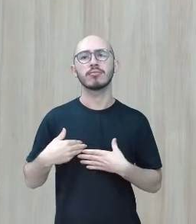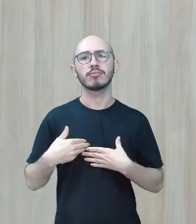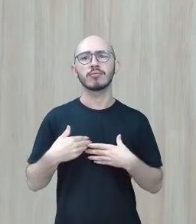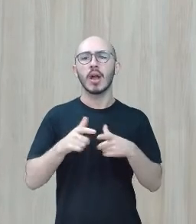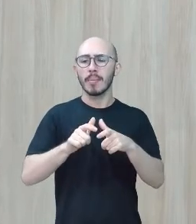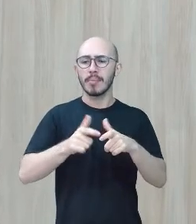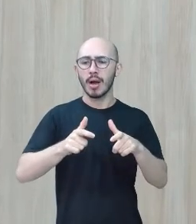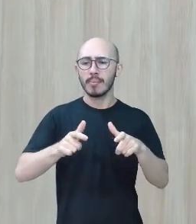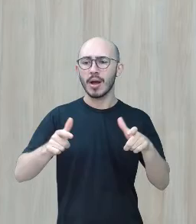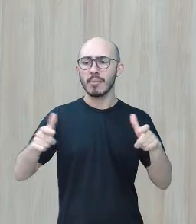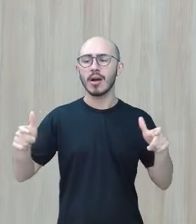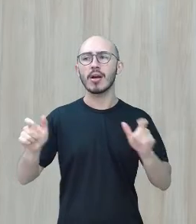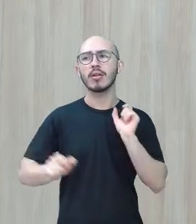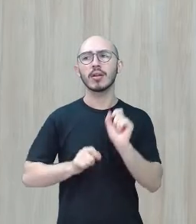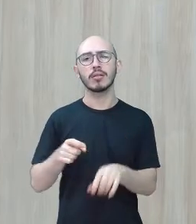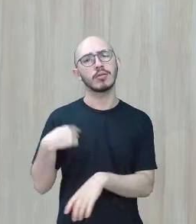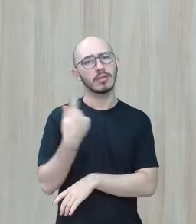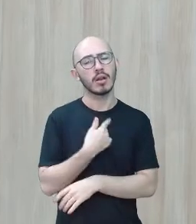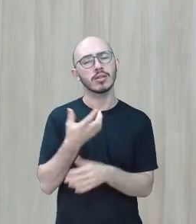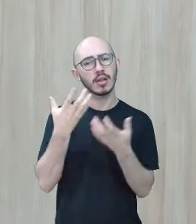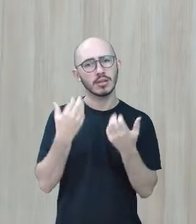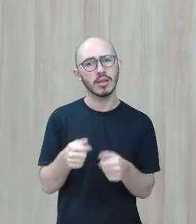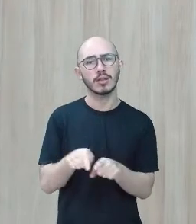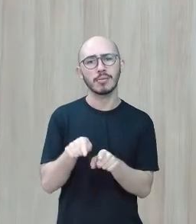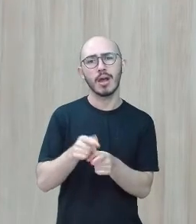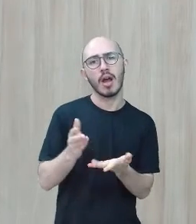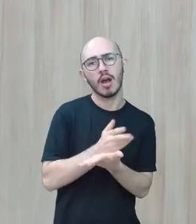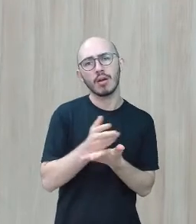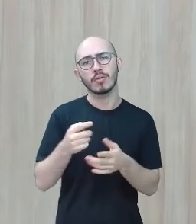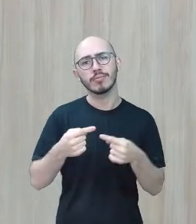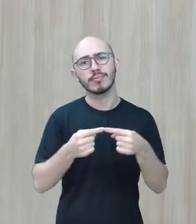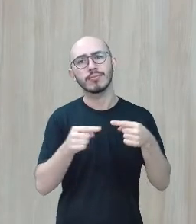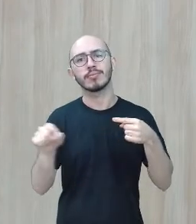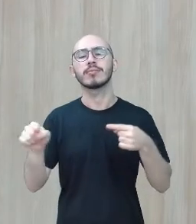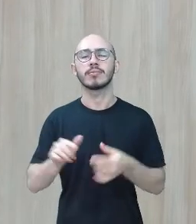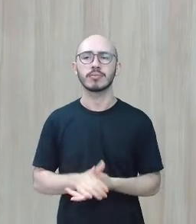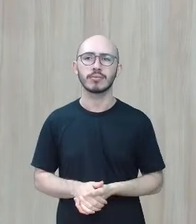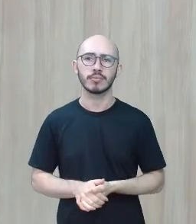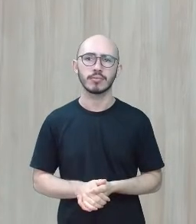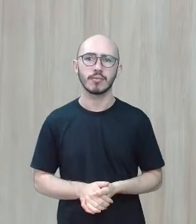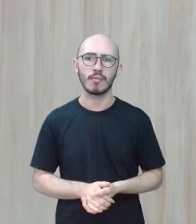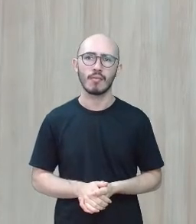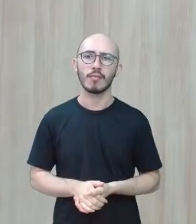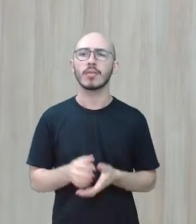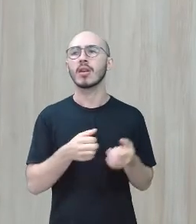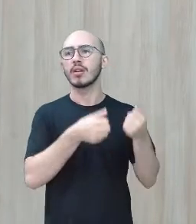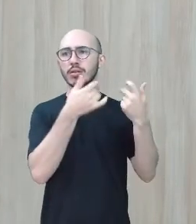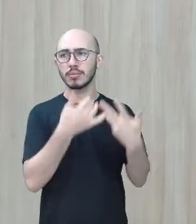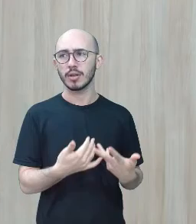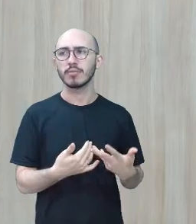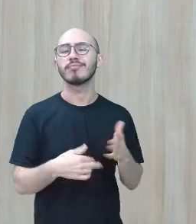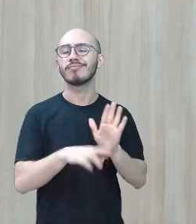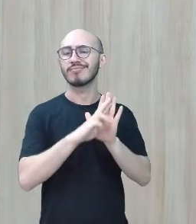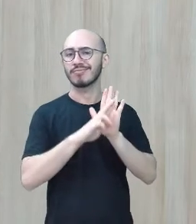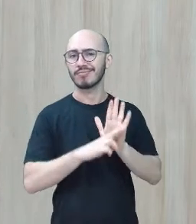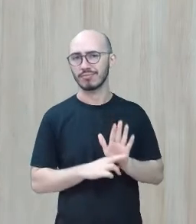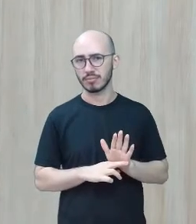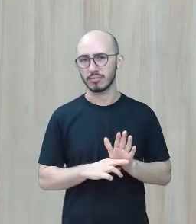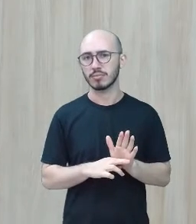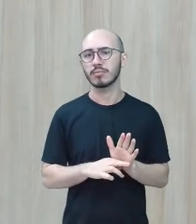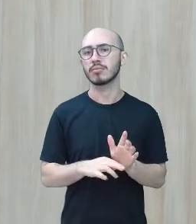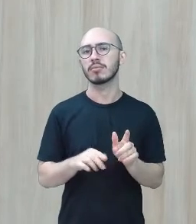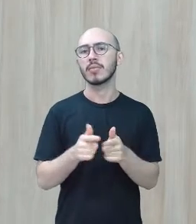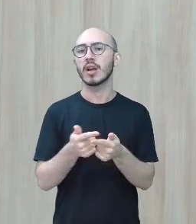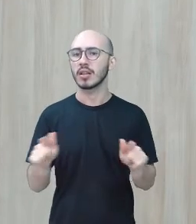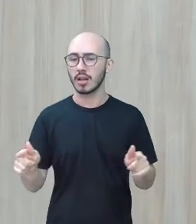alargado nesse aspecto, né? Da gente aceitar alguns desvios. Então, e aí a gente falou um pouco sobre norma padrão e variação linguística, que a gente